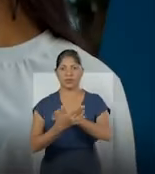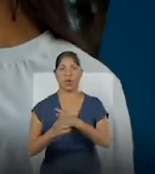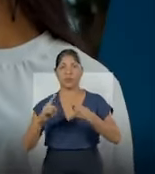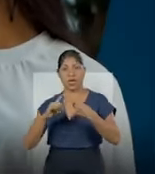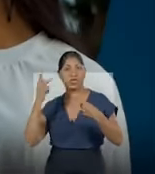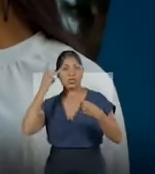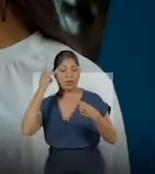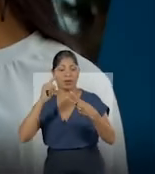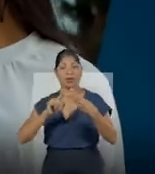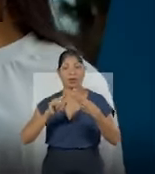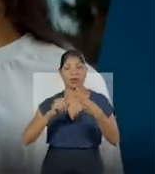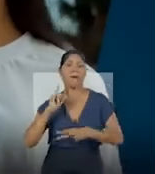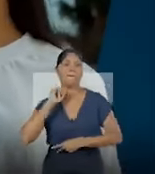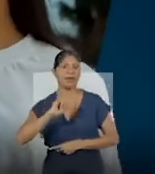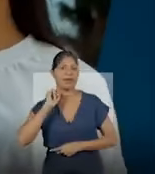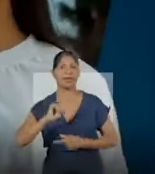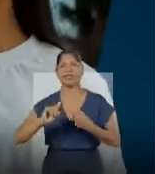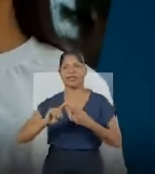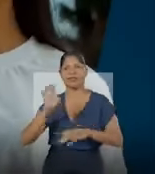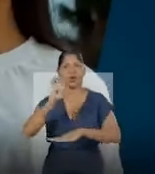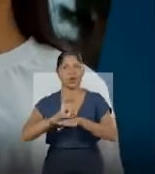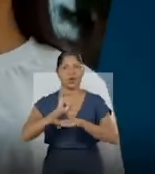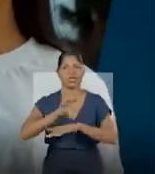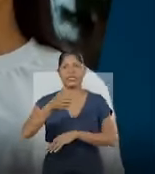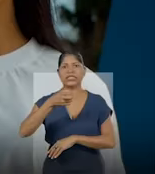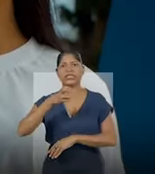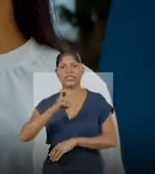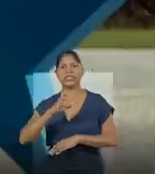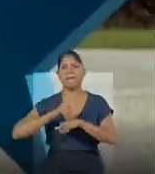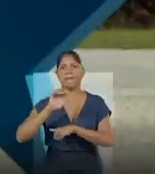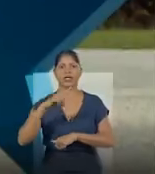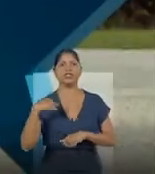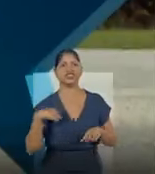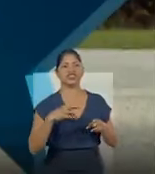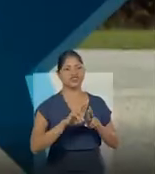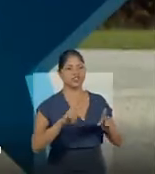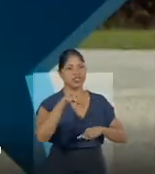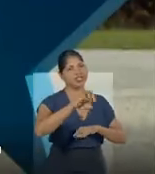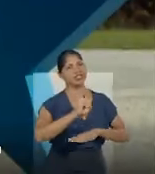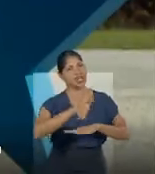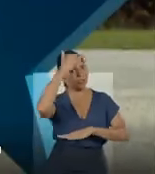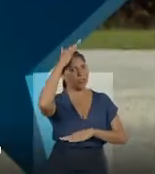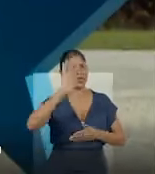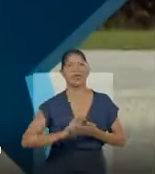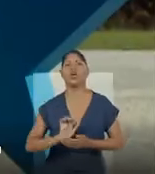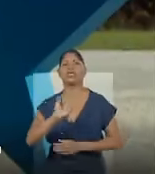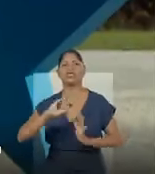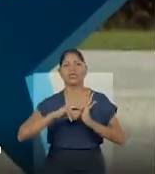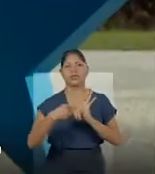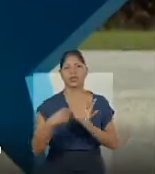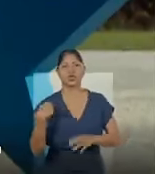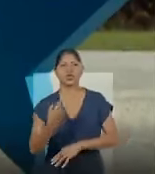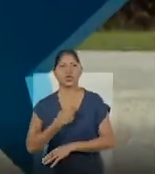Minas Gerais investiram mais do que o Pará. Esses estados têm um orçamento 15 vezes maior do que o nosso. Isso significa que, proporcionalmente, nosso estado foi o